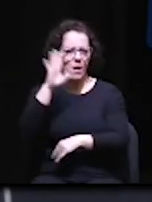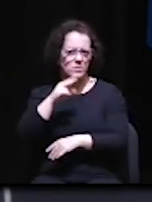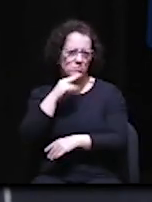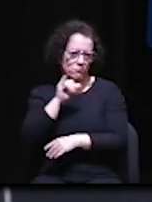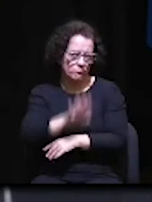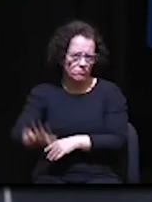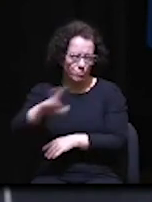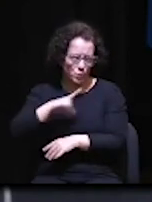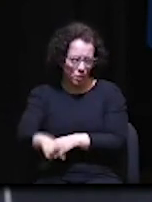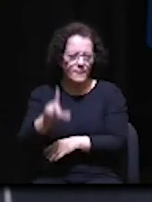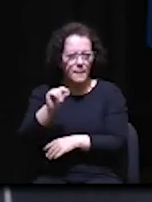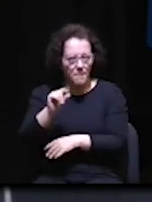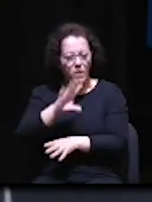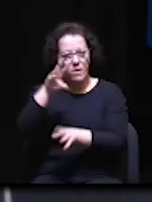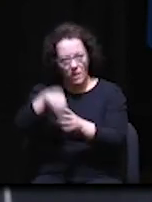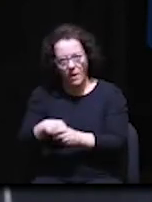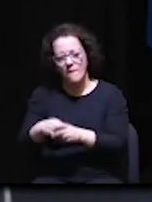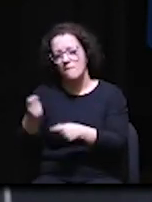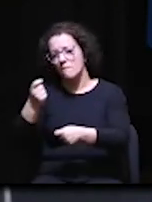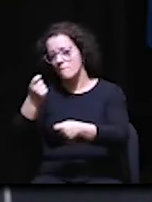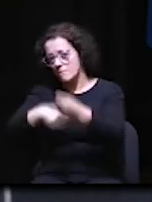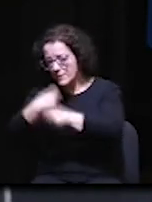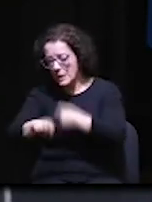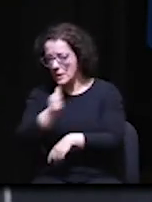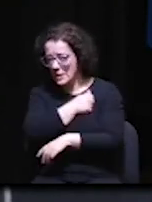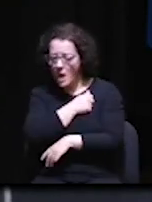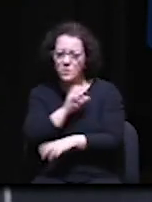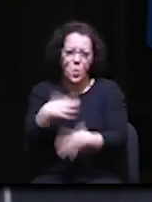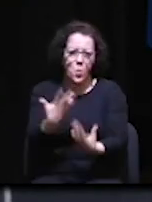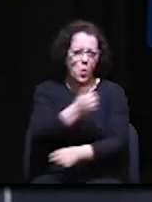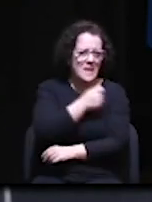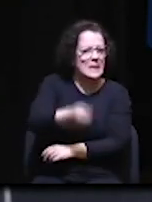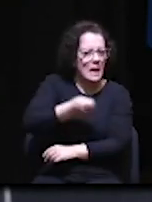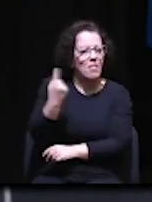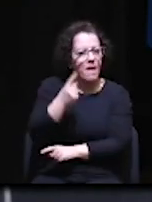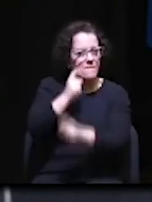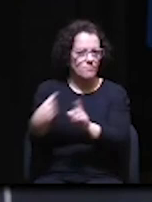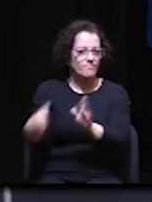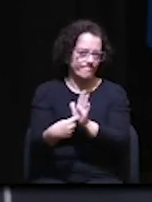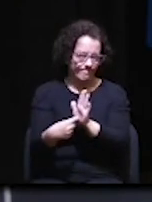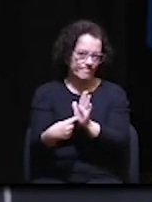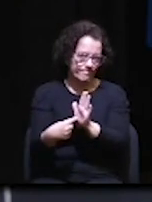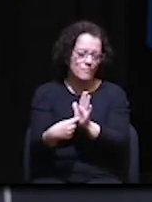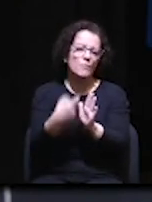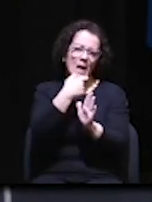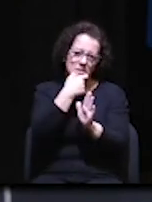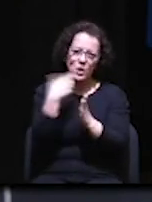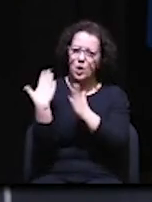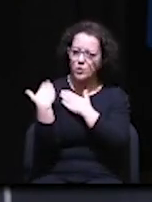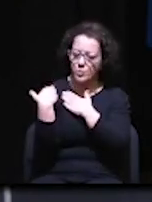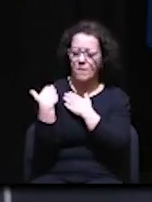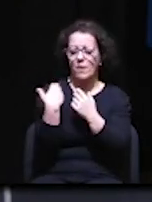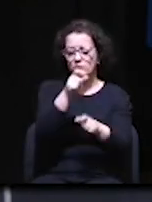território nacional e que deva acompanhar a venda ou arrendamento de qualquer imóvel e que naturalmente tenha que ser a